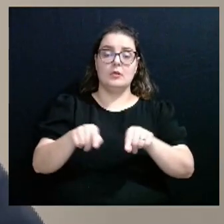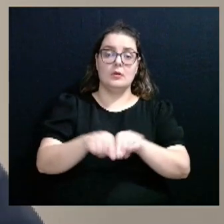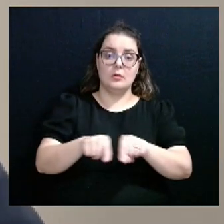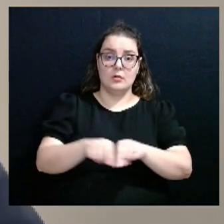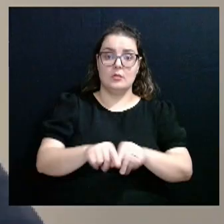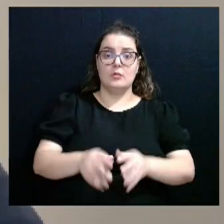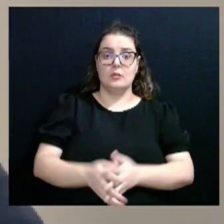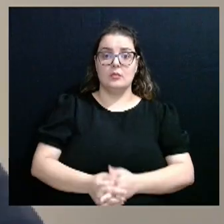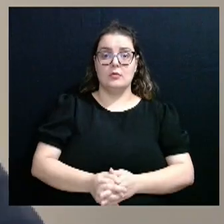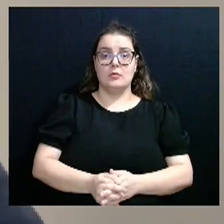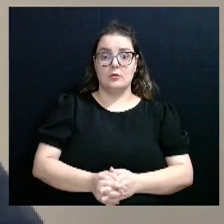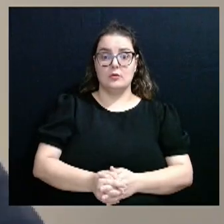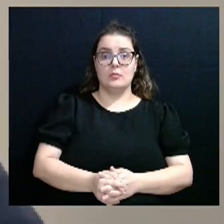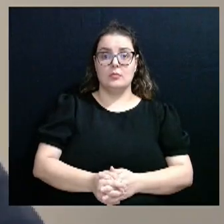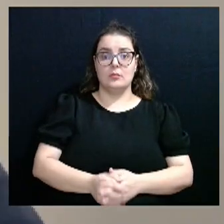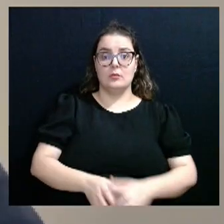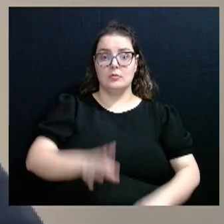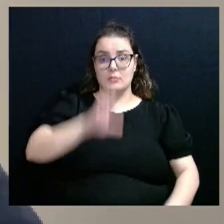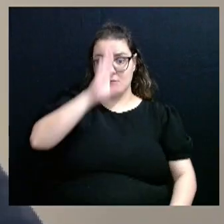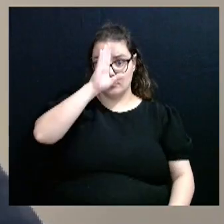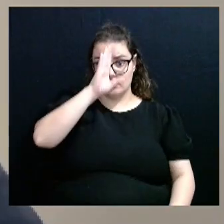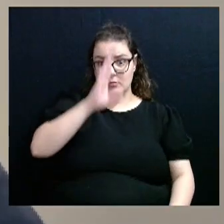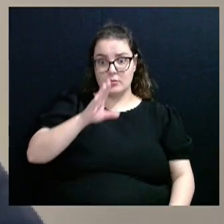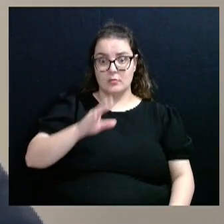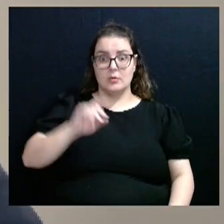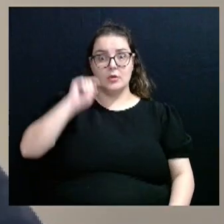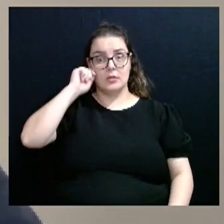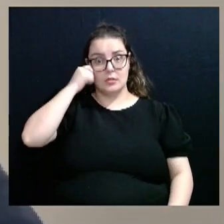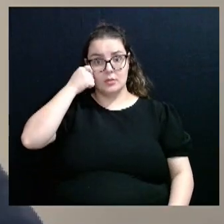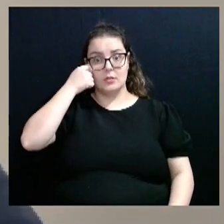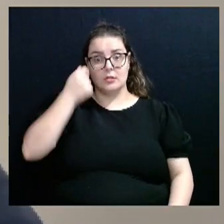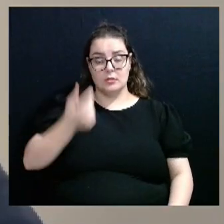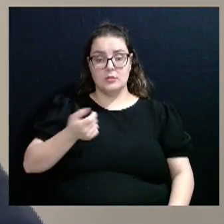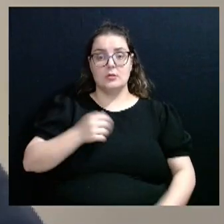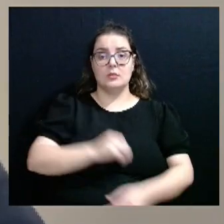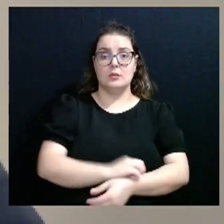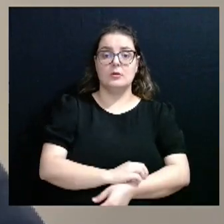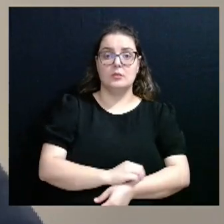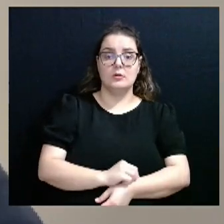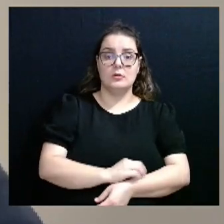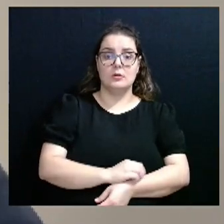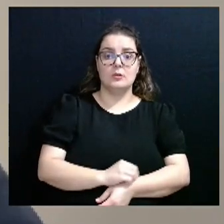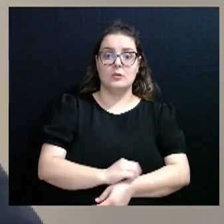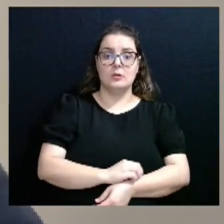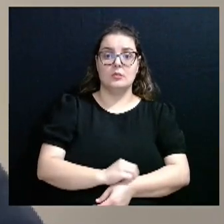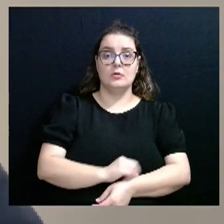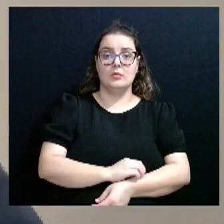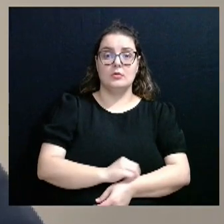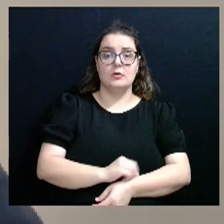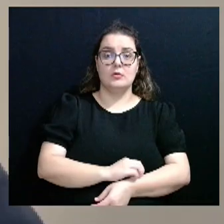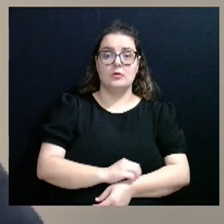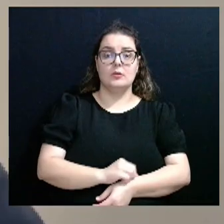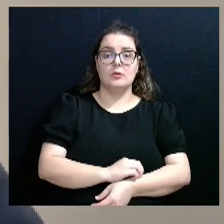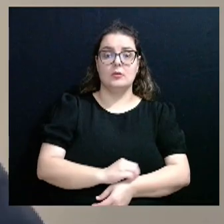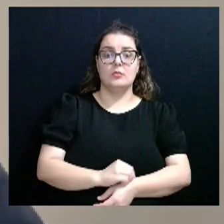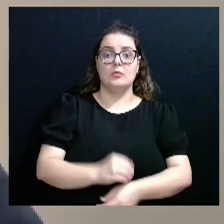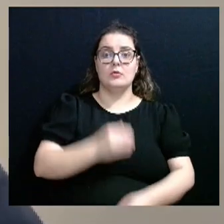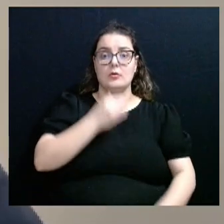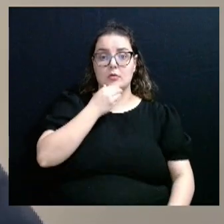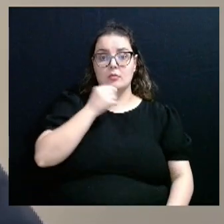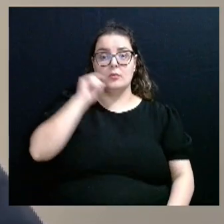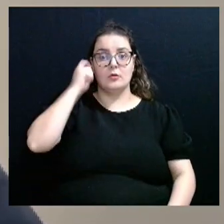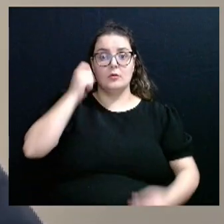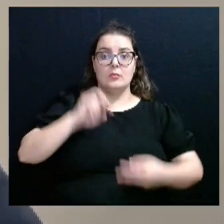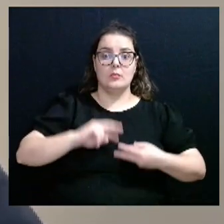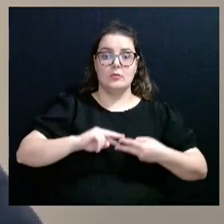principalmente, né, nos homens negros. Sabe que os homens negros têm uma carga genética mais associada ao